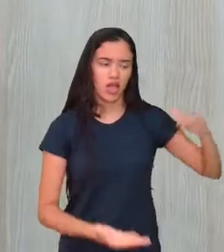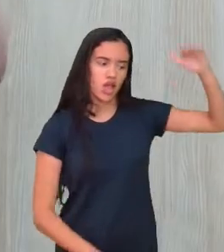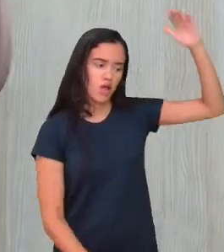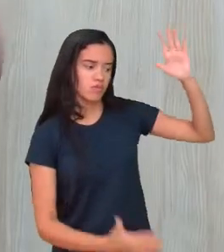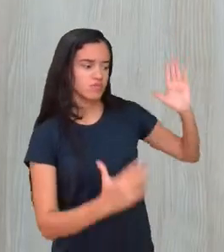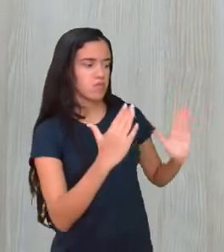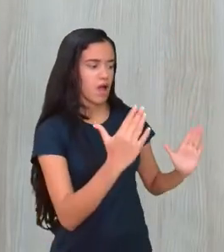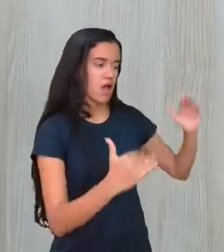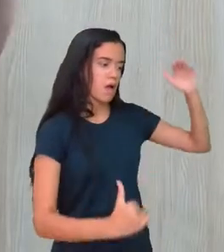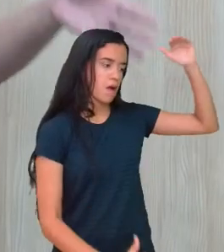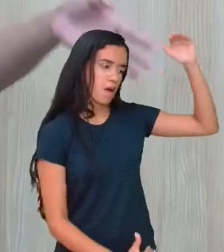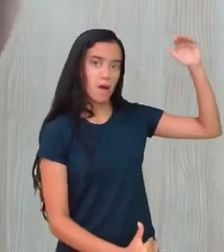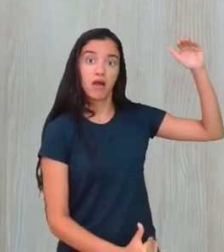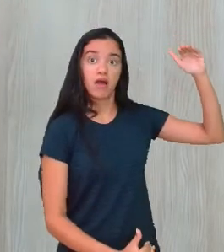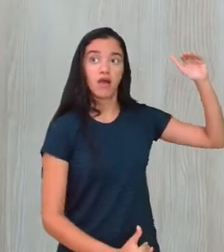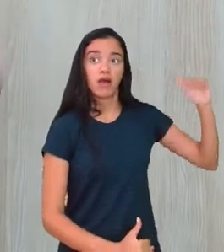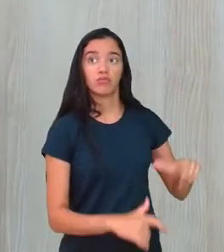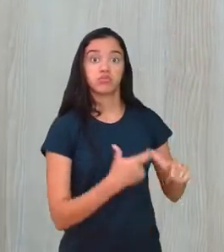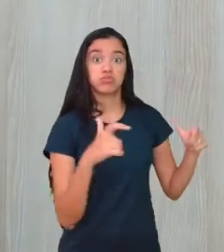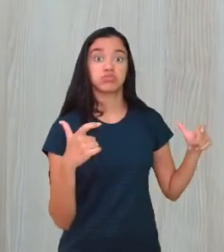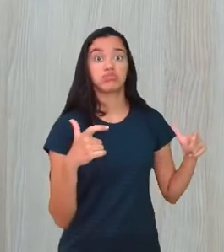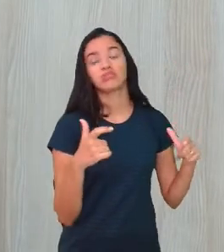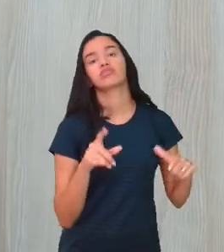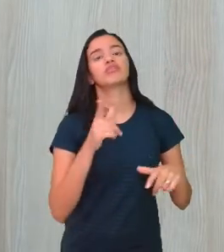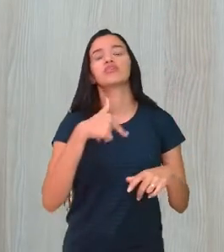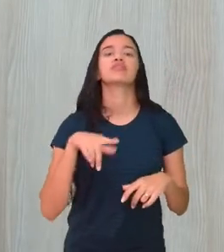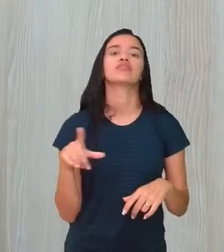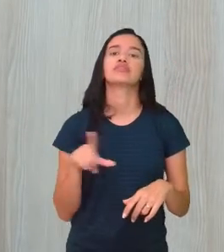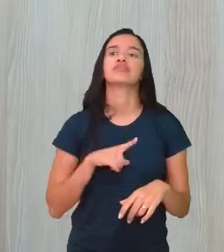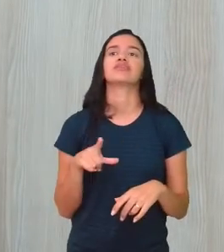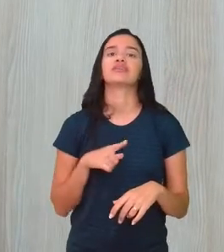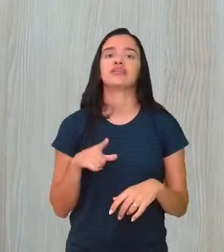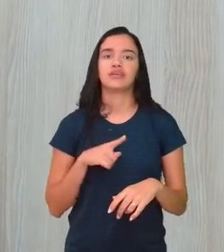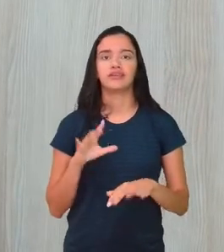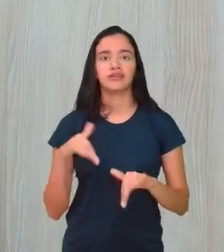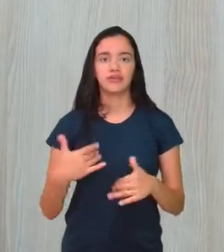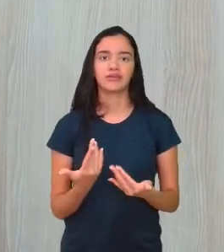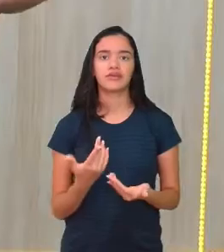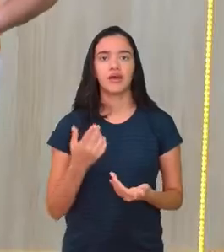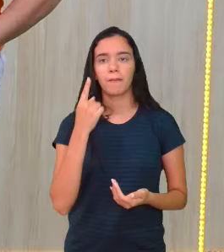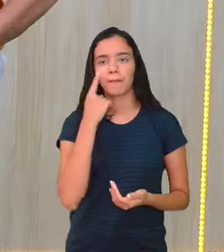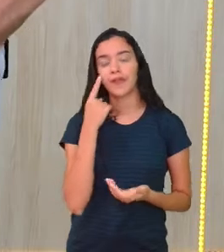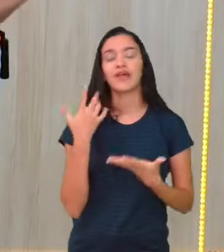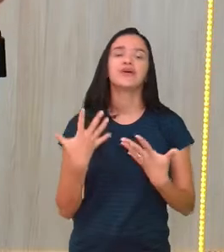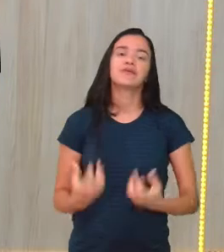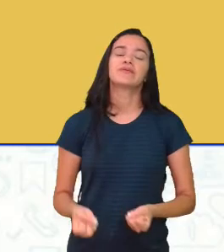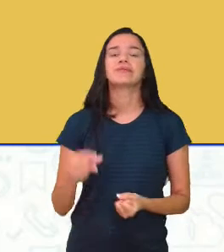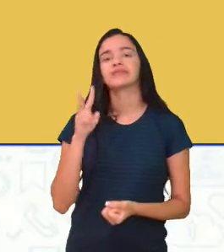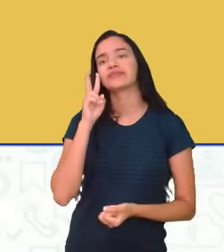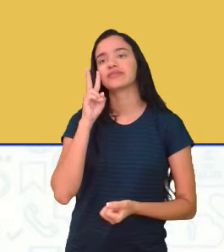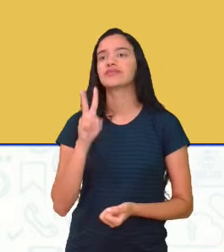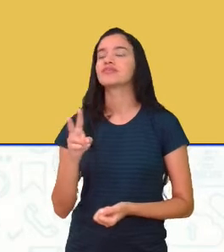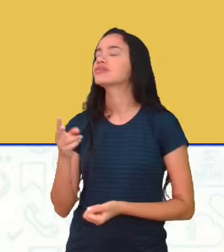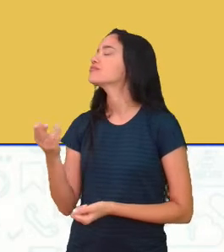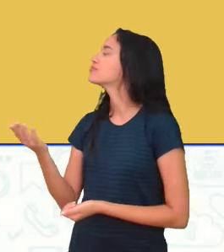aquelas caixas de som imensuráveis e você já tem um. Vamos ouvir aí um pouquinho.